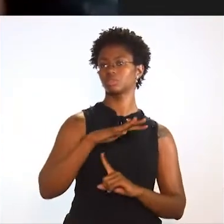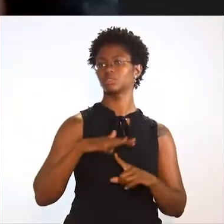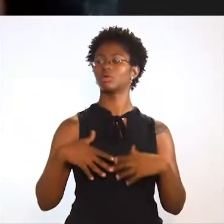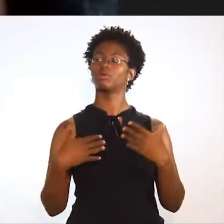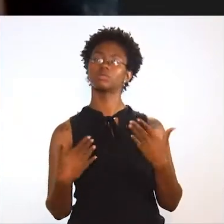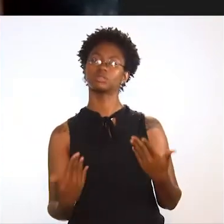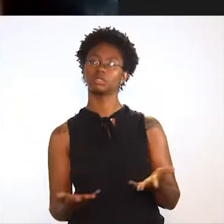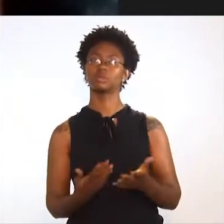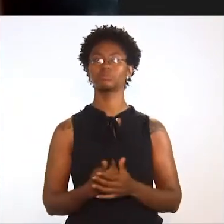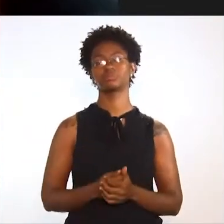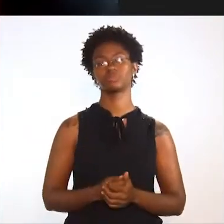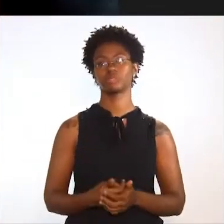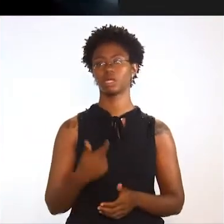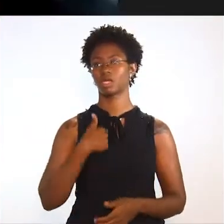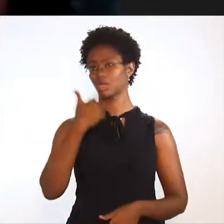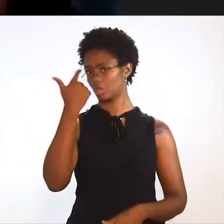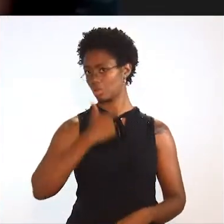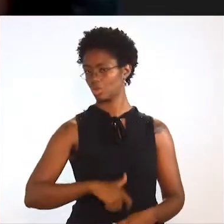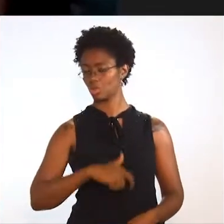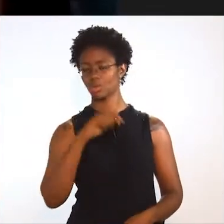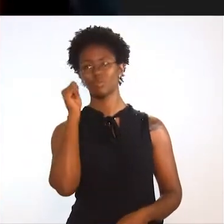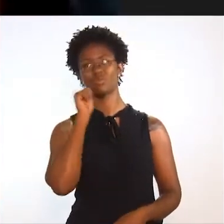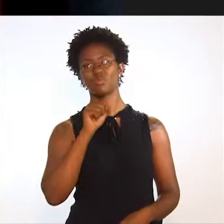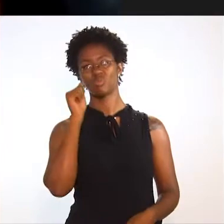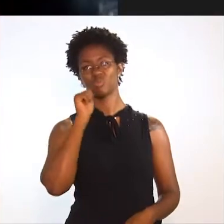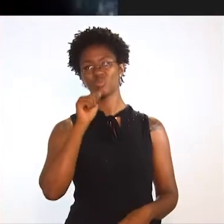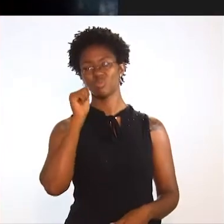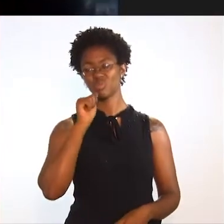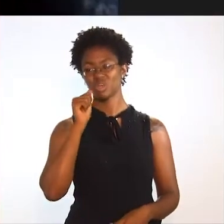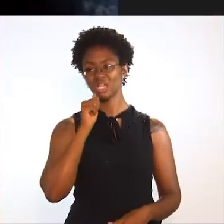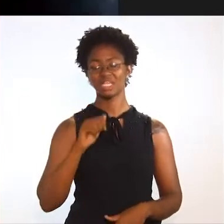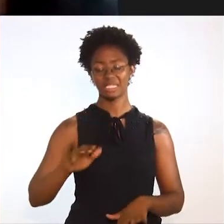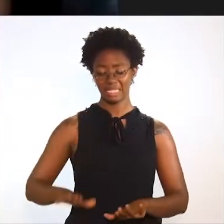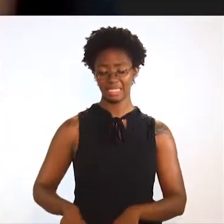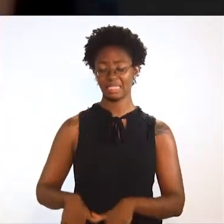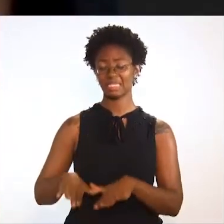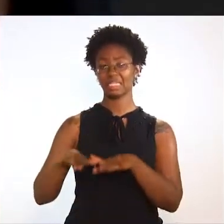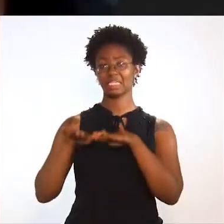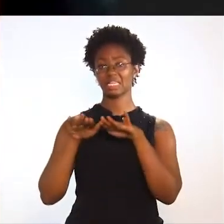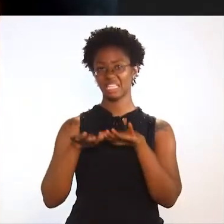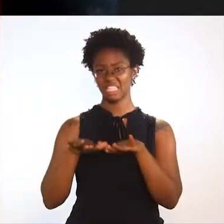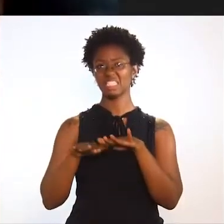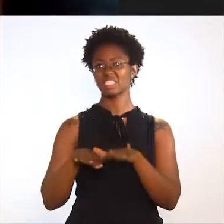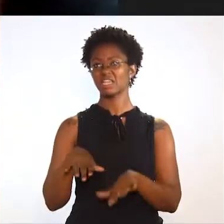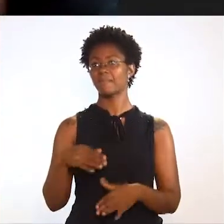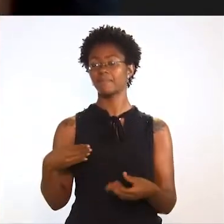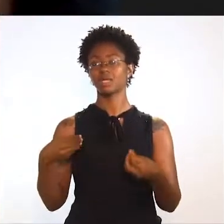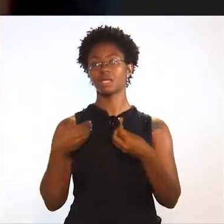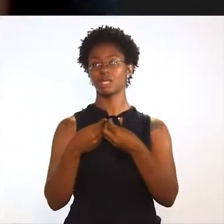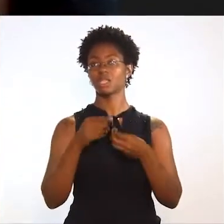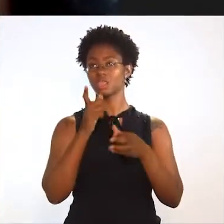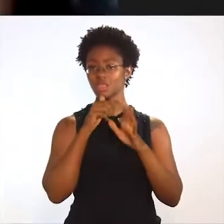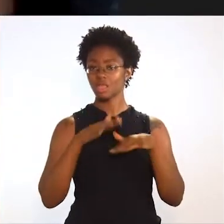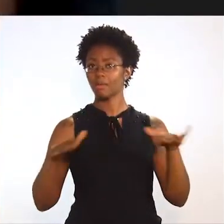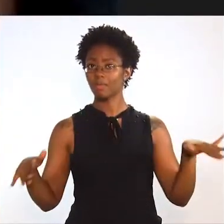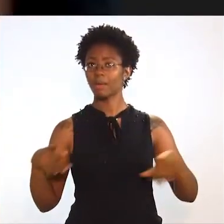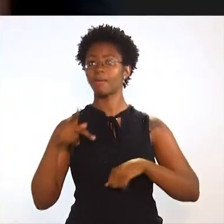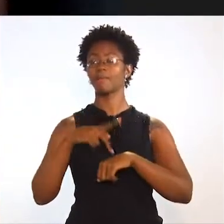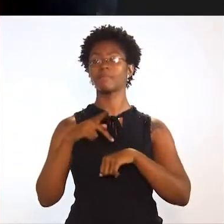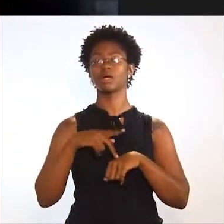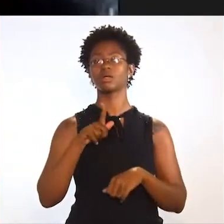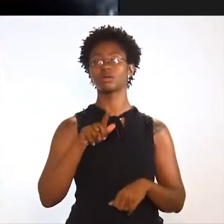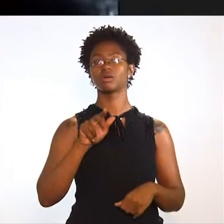social. Então, assim, eu, enquanto uma mulher periférica, nascida e criada na beira da praia de Pedra